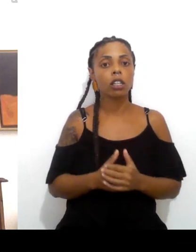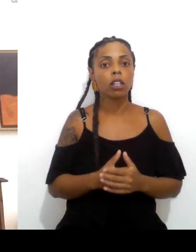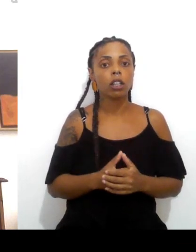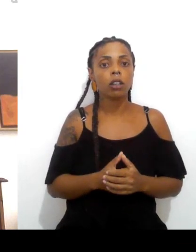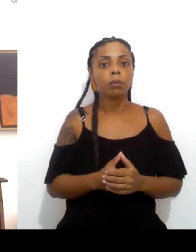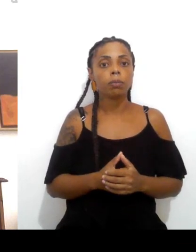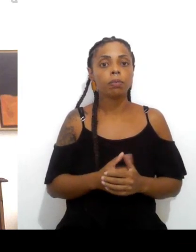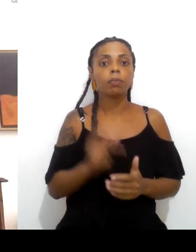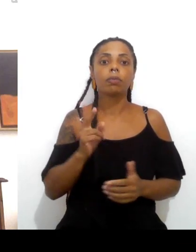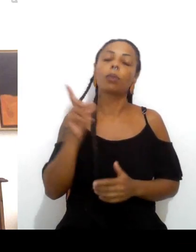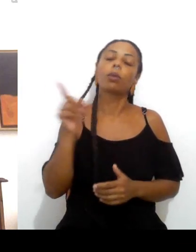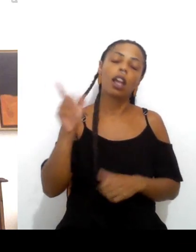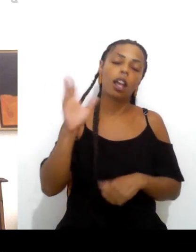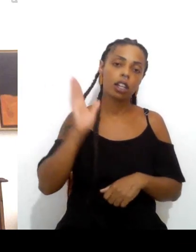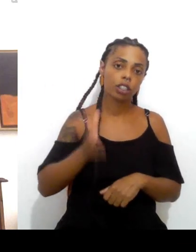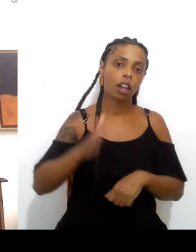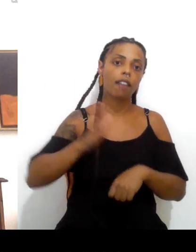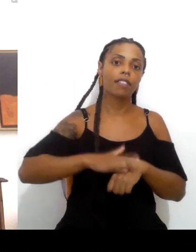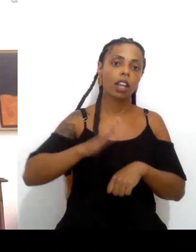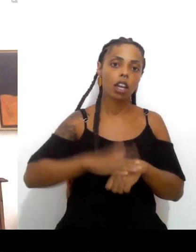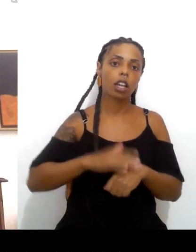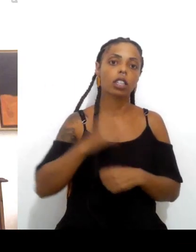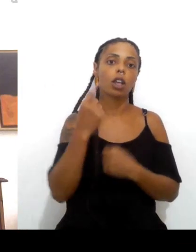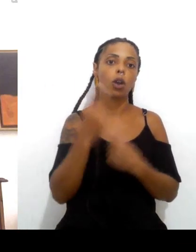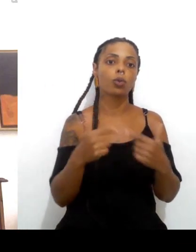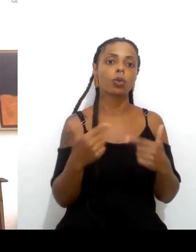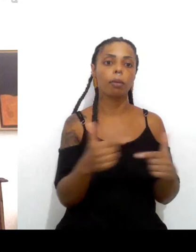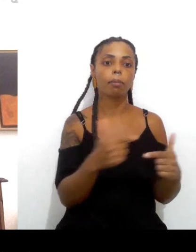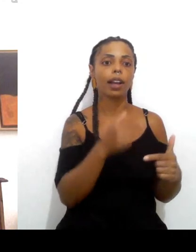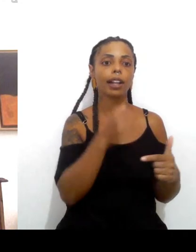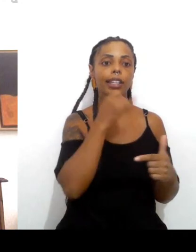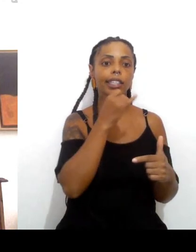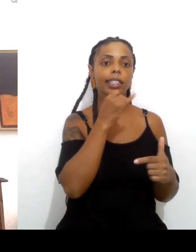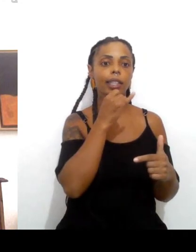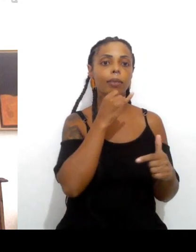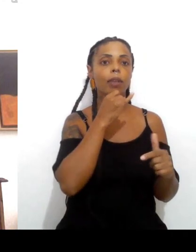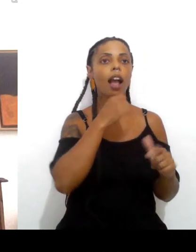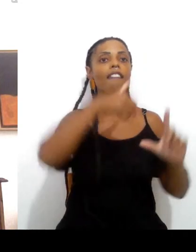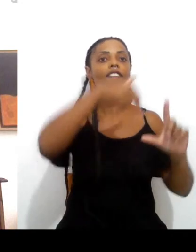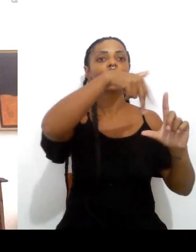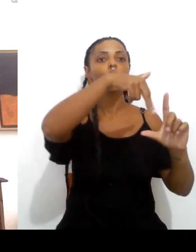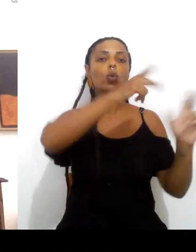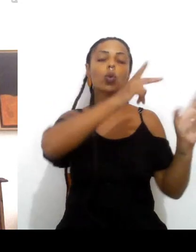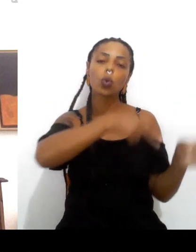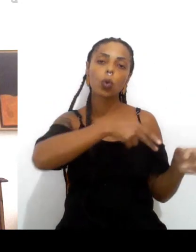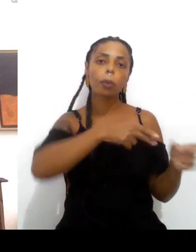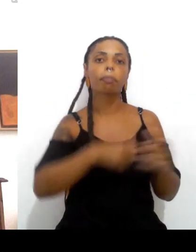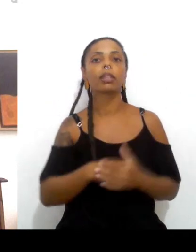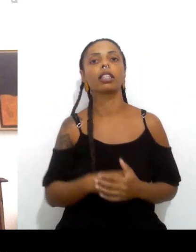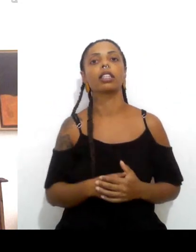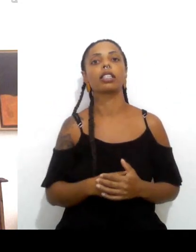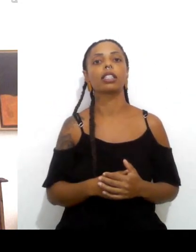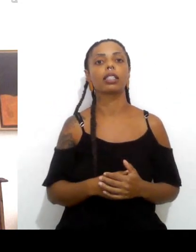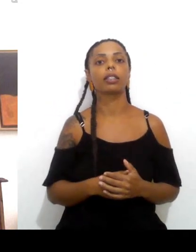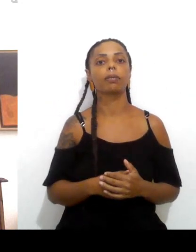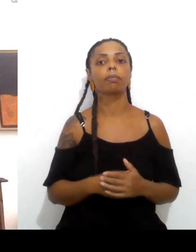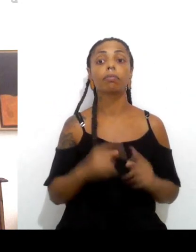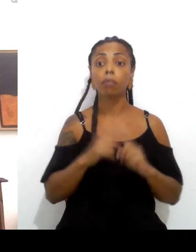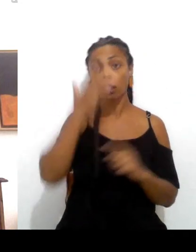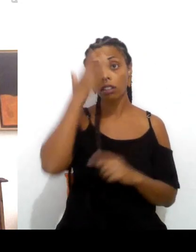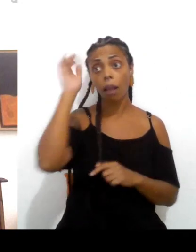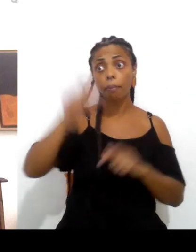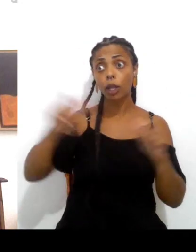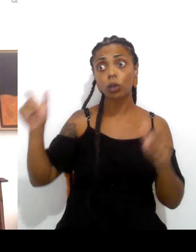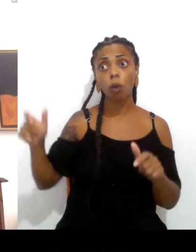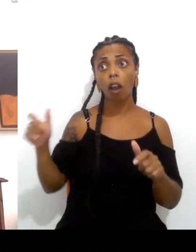tenha feito obras como a figura que dormia Claro eram as pessoas próximas